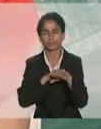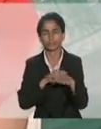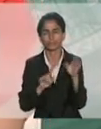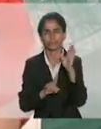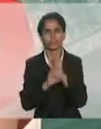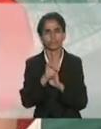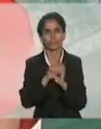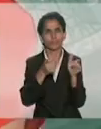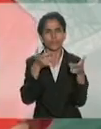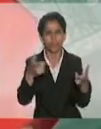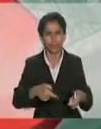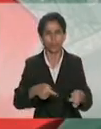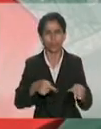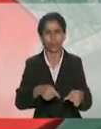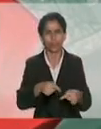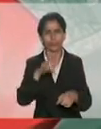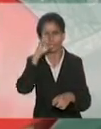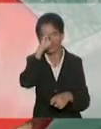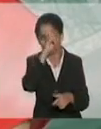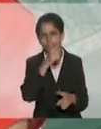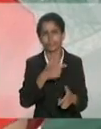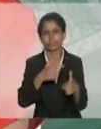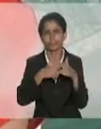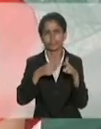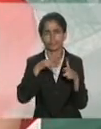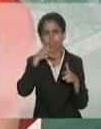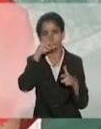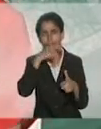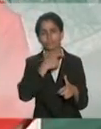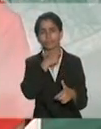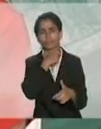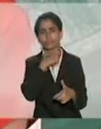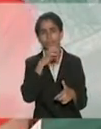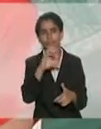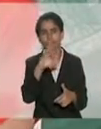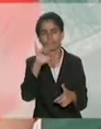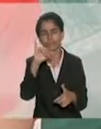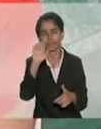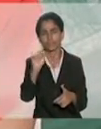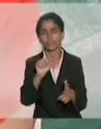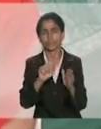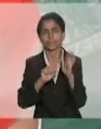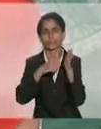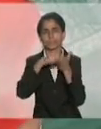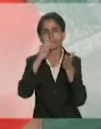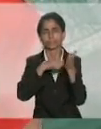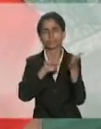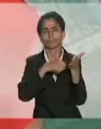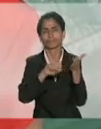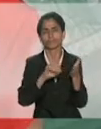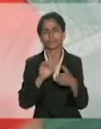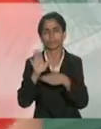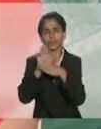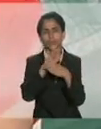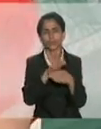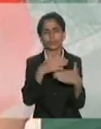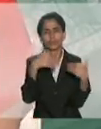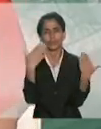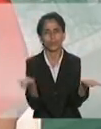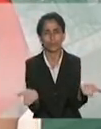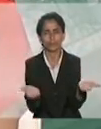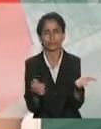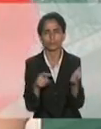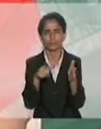pergunta é o seguinte: nesse momento tão difícil de crise, qual foi o critério para conceder esse tipo de benefício? E mais